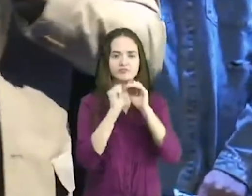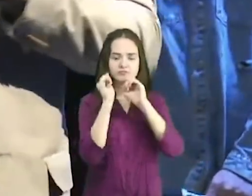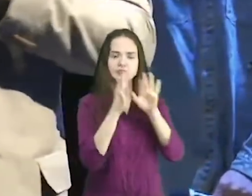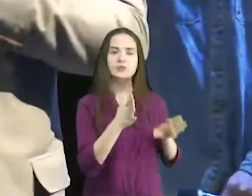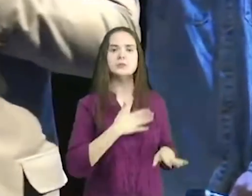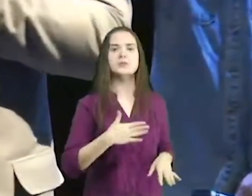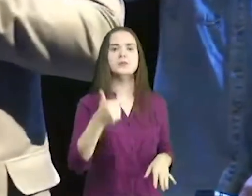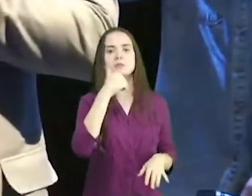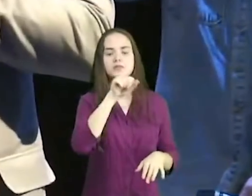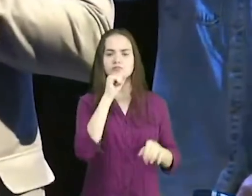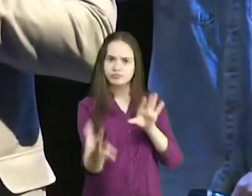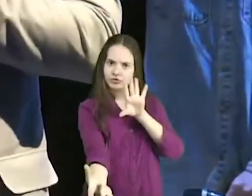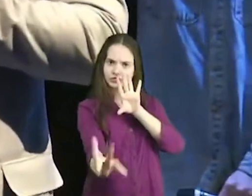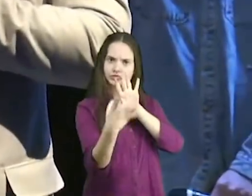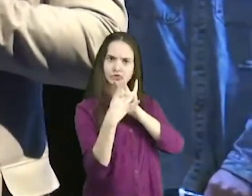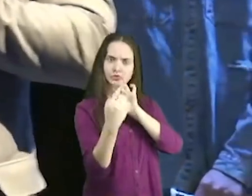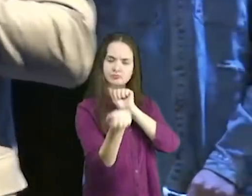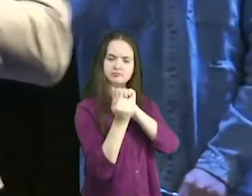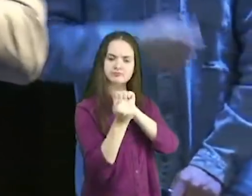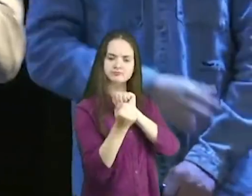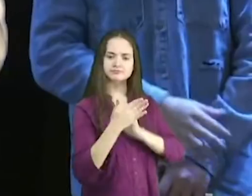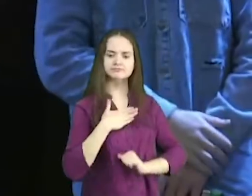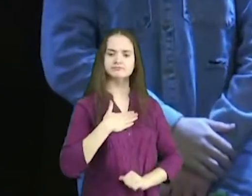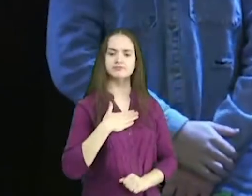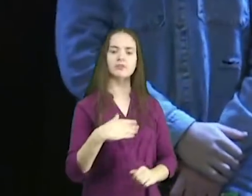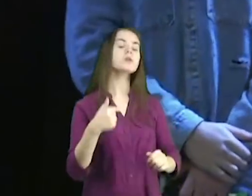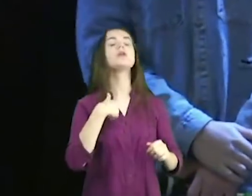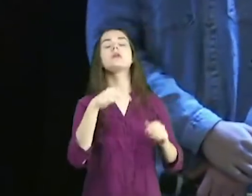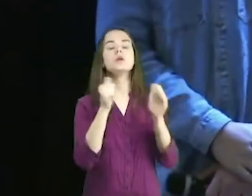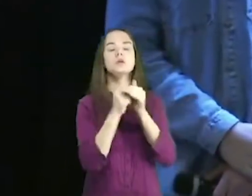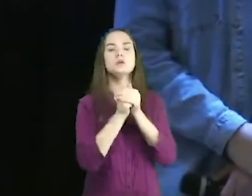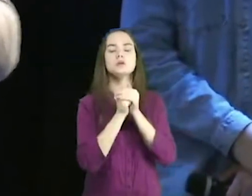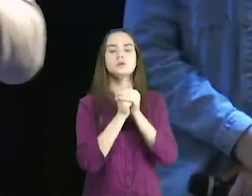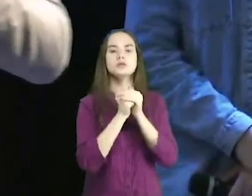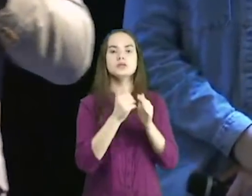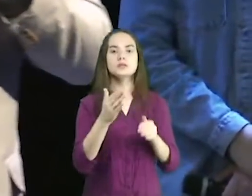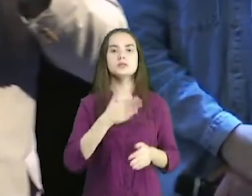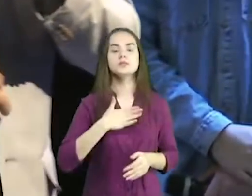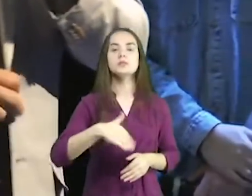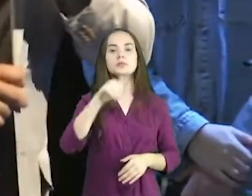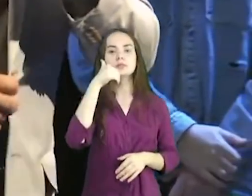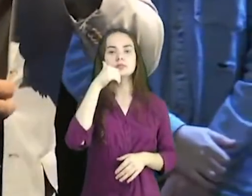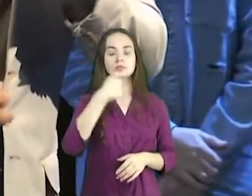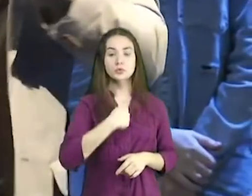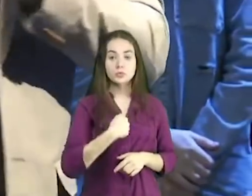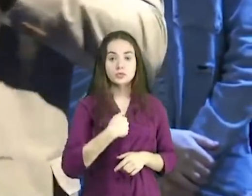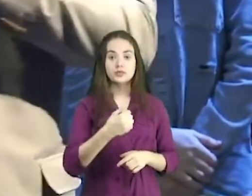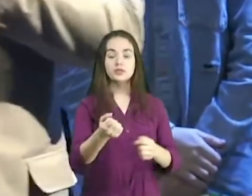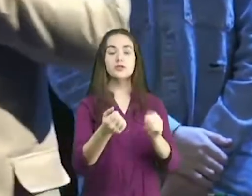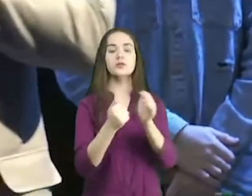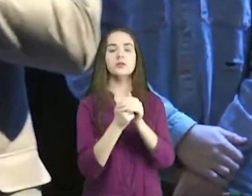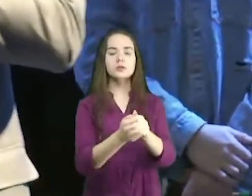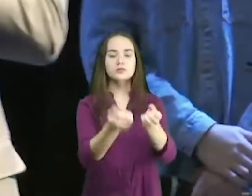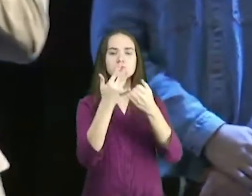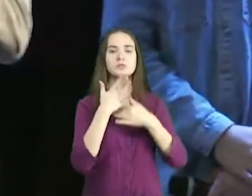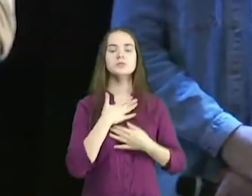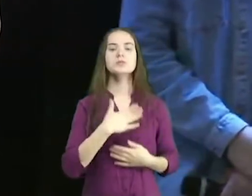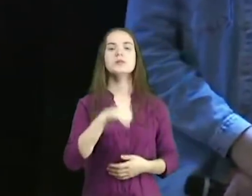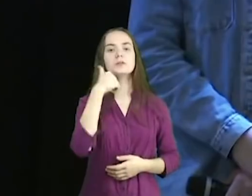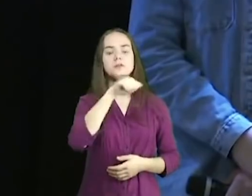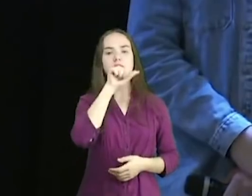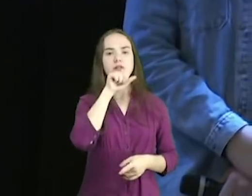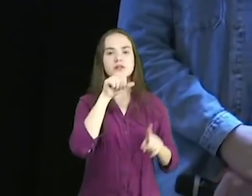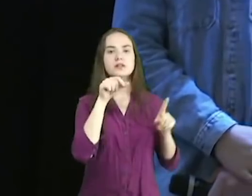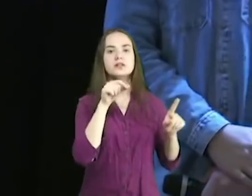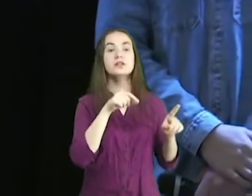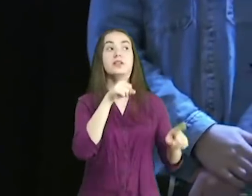Se junta comigo. E quando você orar por mim, diz assim, eu quero orar pela mãe do pastor Lobo. Quero orar pela dona Inês, lá no Rio de Janeiro. De